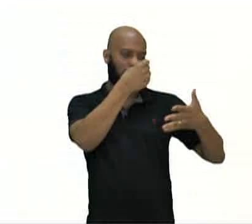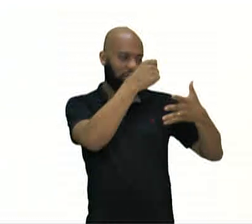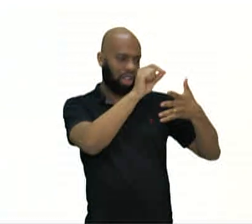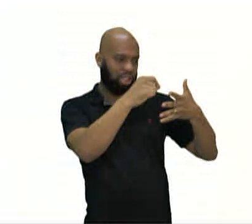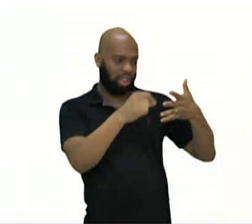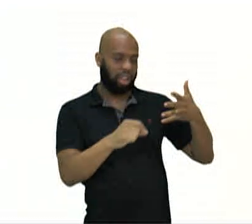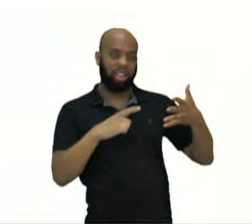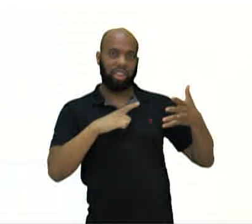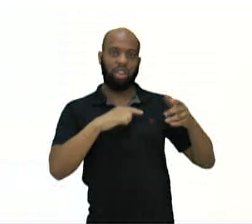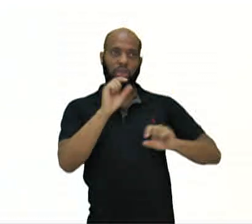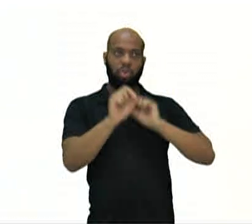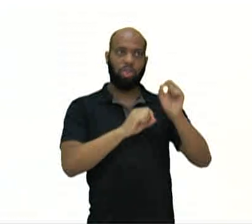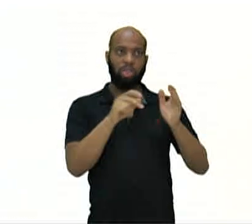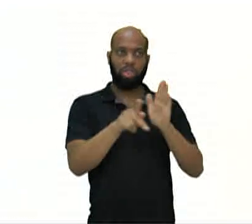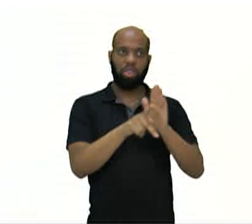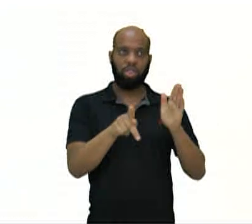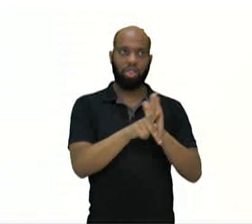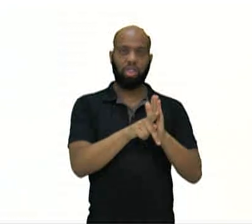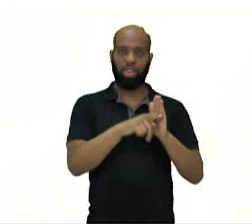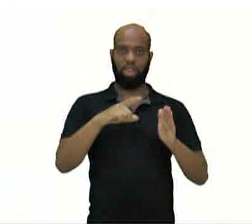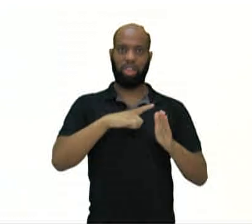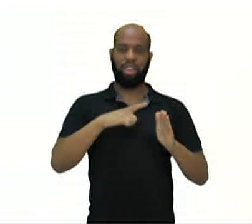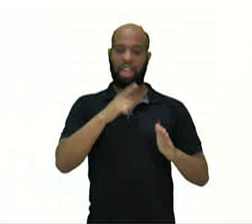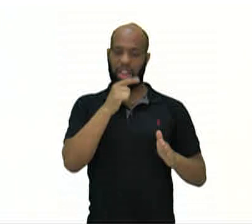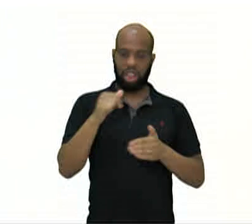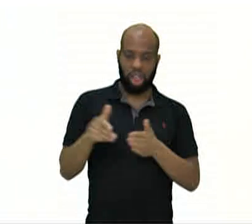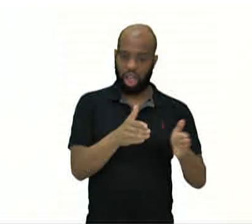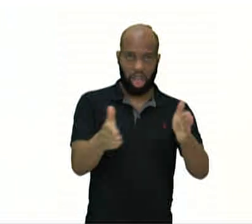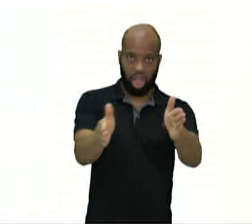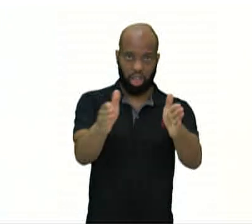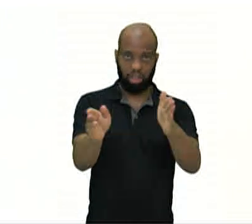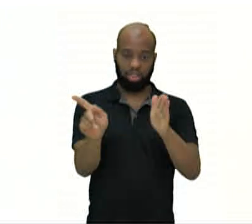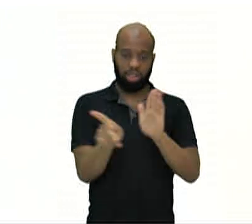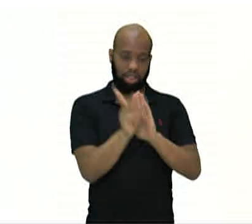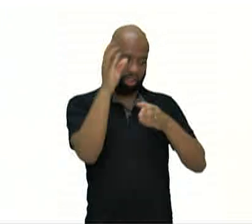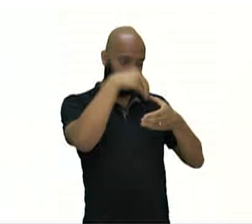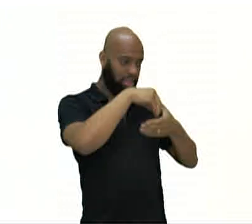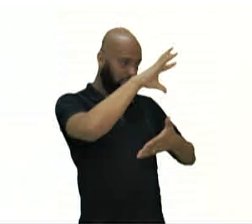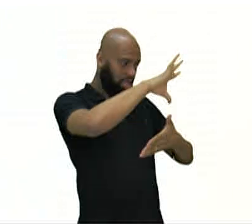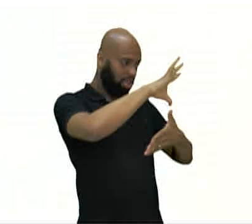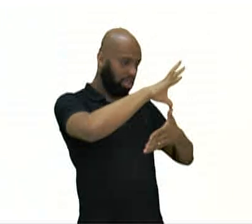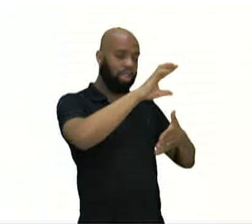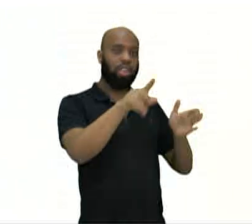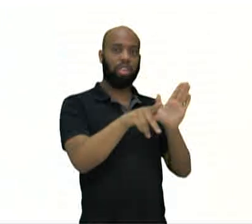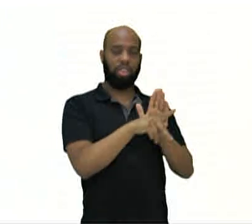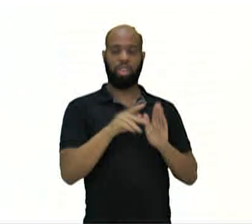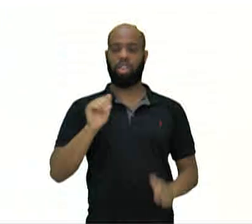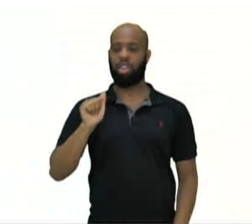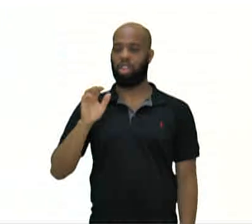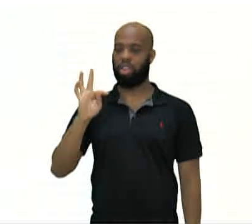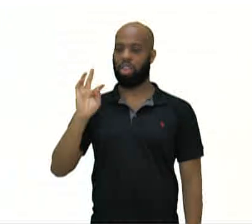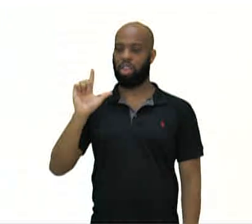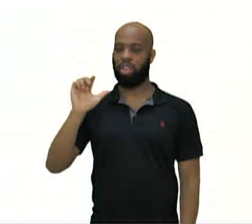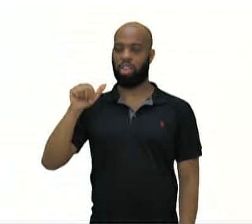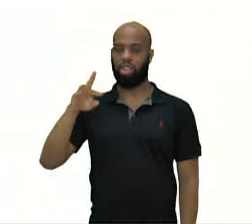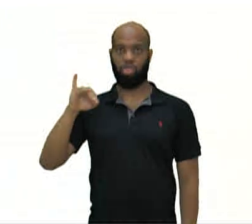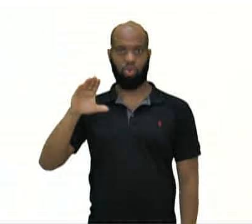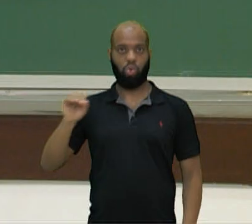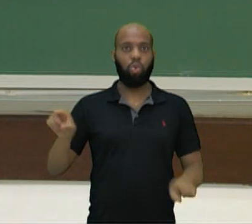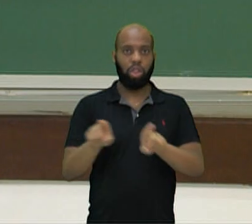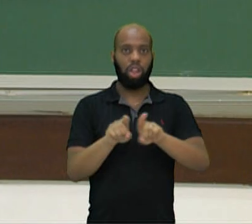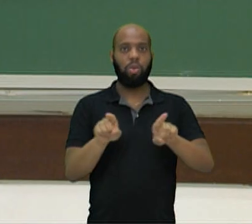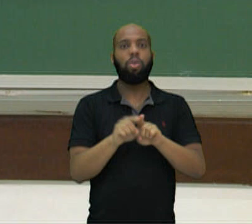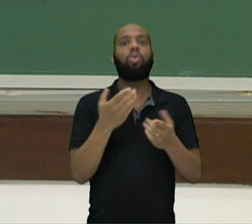nós temos vertente atlântica, cuja maioria dos rios do continente americano são de vertente atlântica, mas também vimos